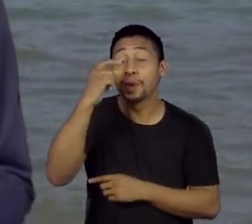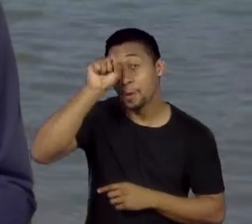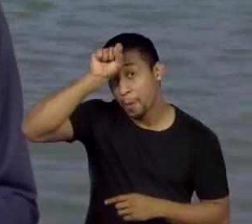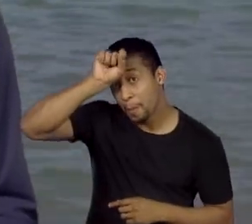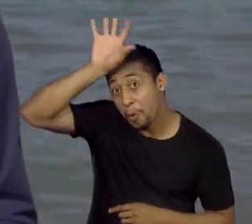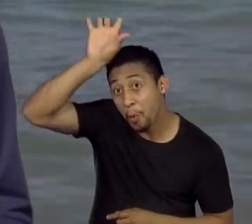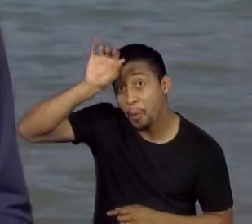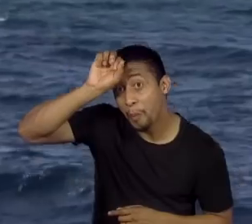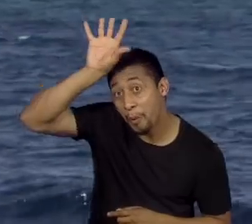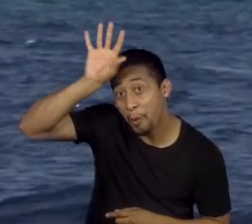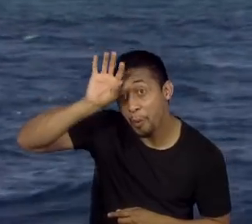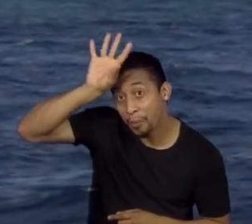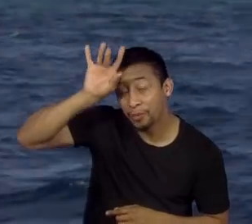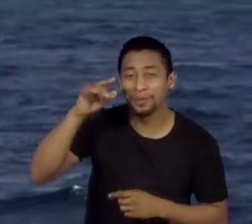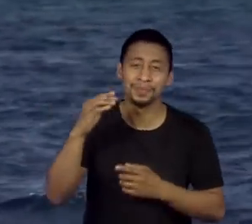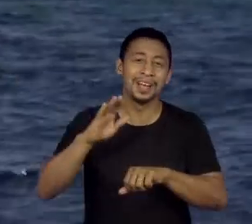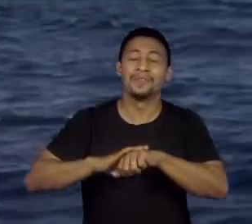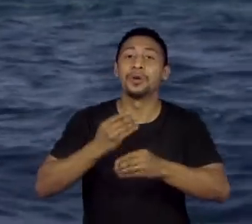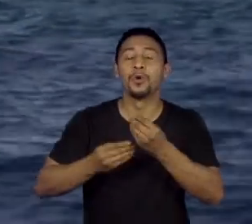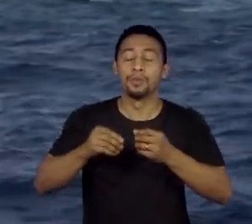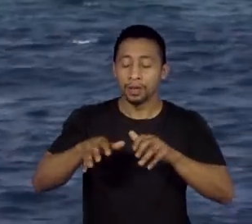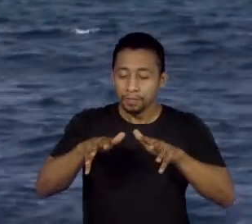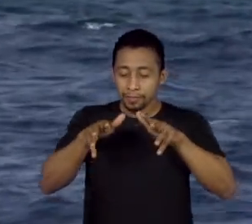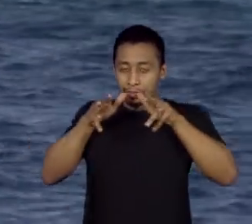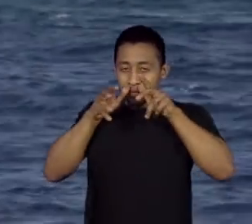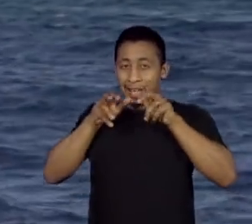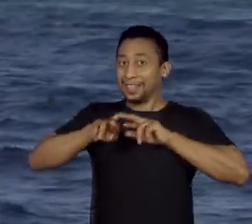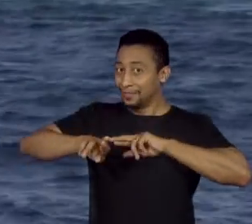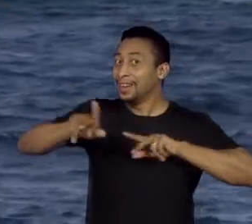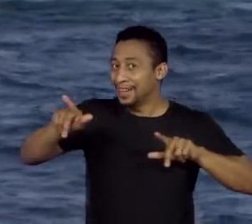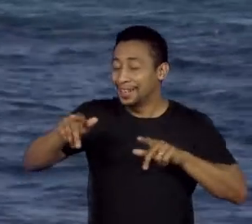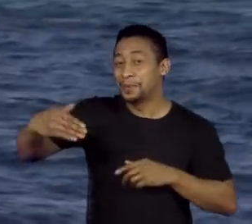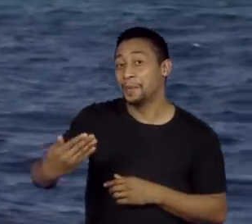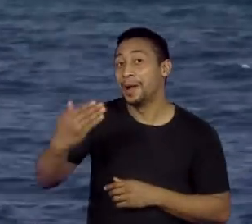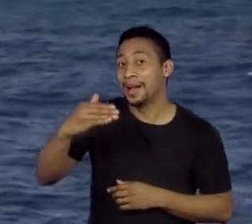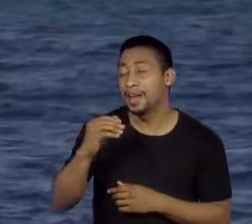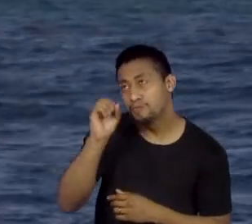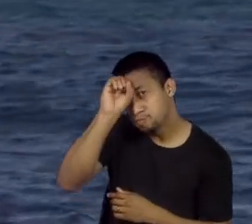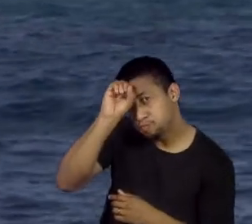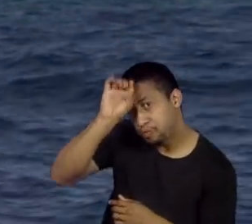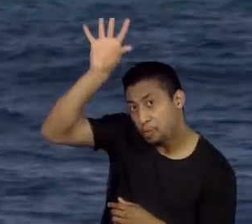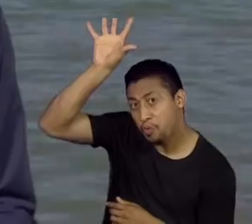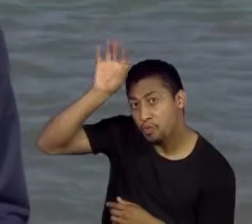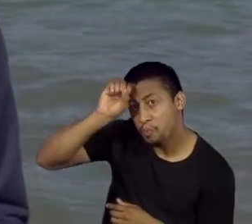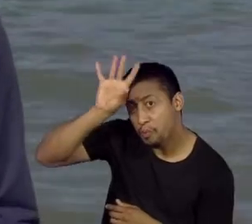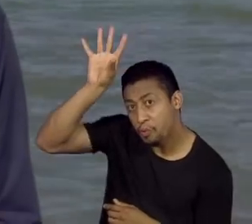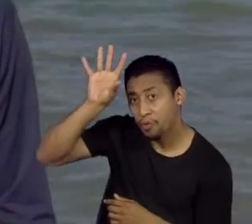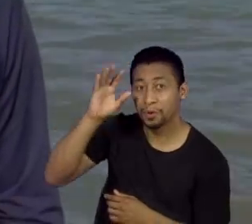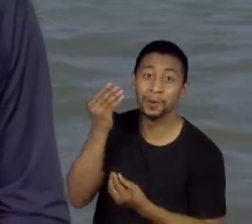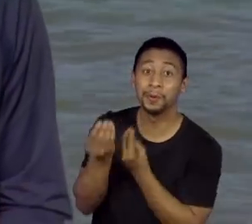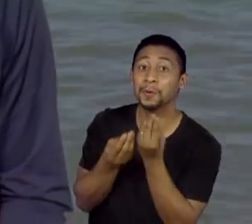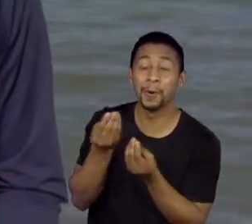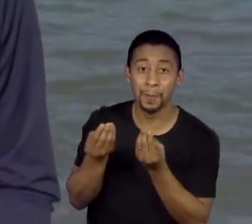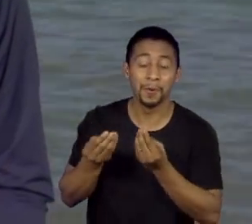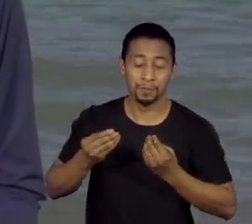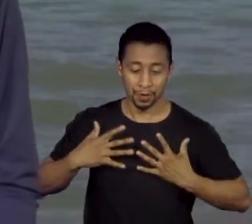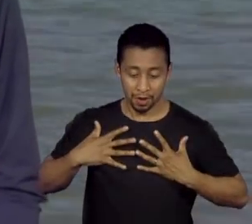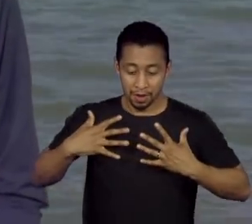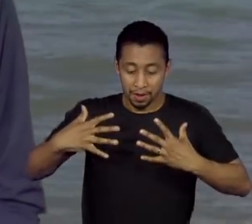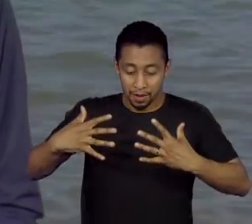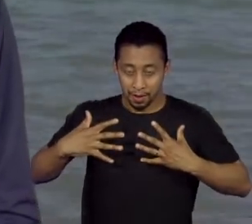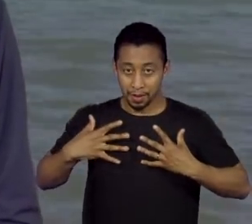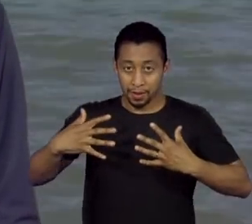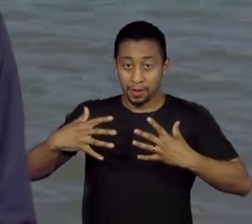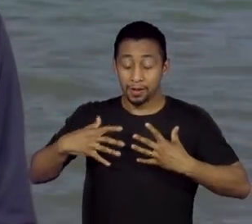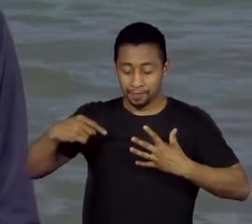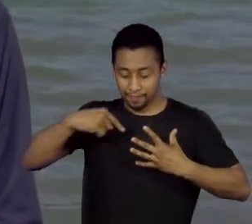a baleia respira. Muita gente acha que é um esguicho de água, né? Mas na verdade é o ar quente que sai do pulmão e ao